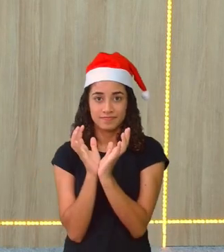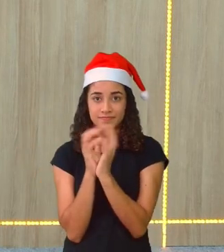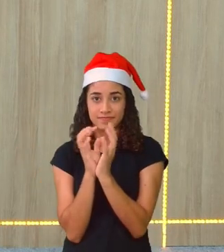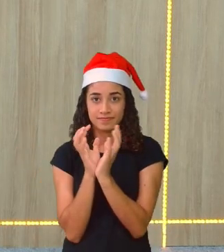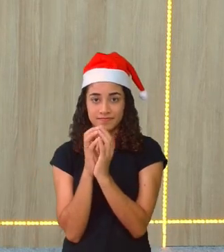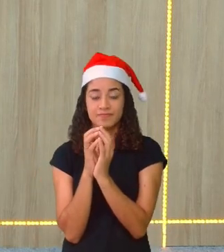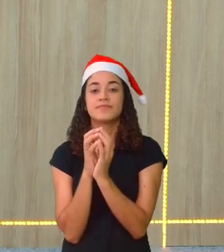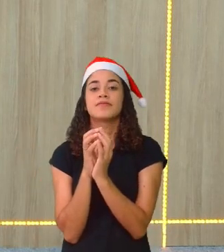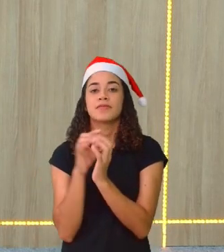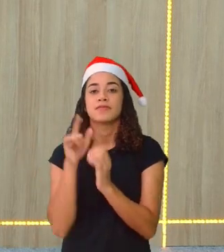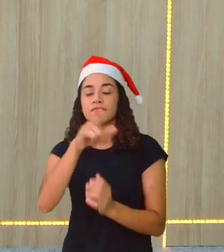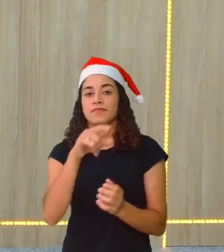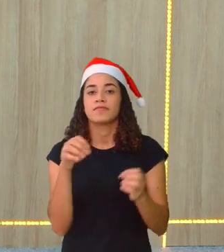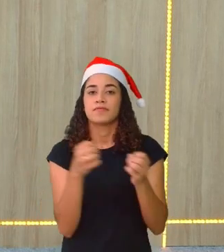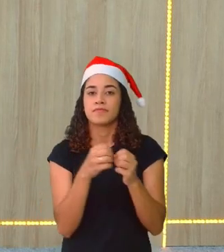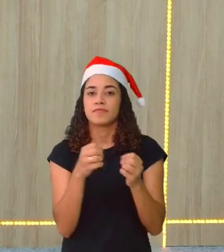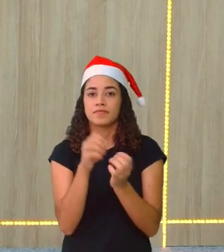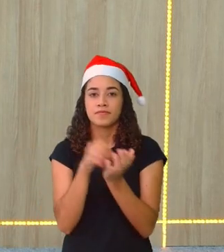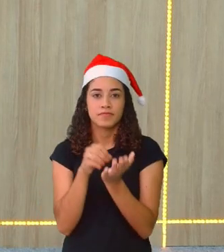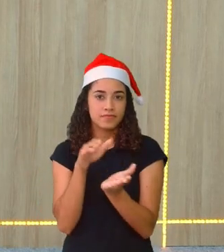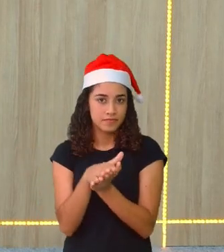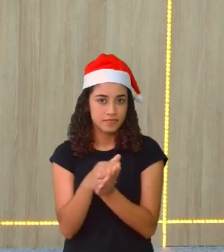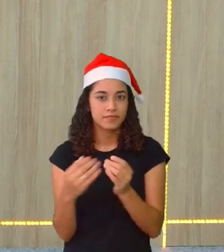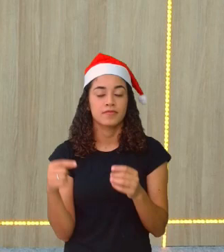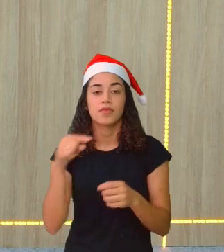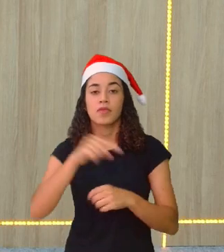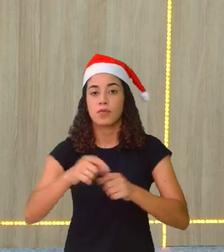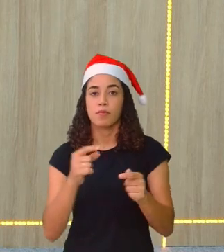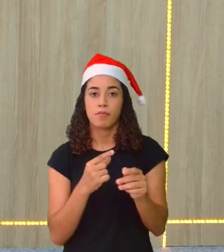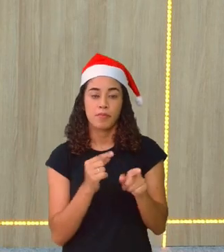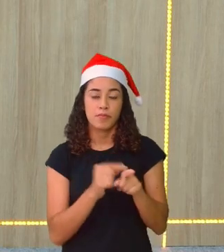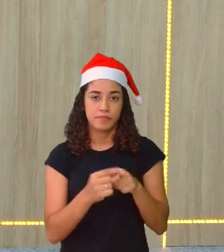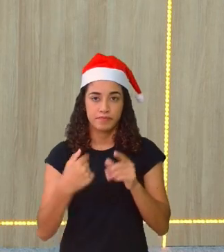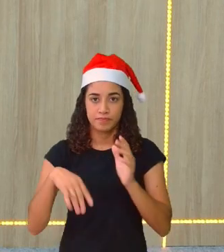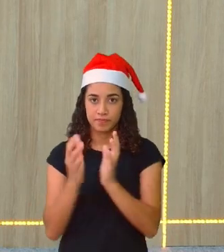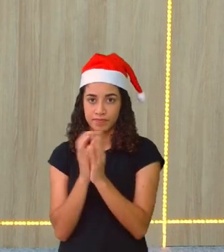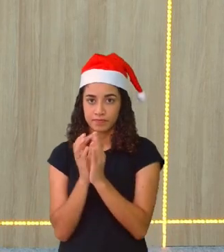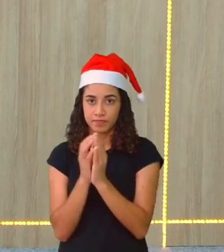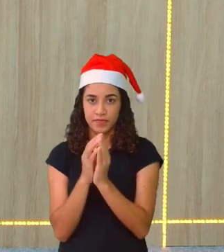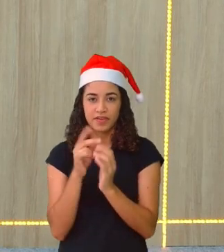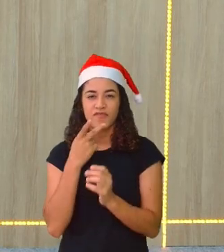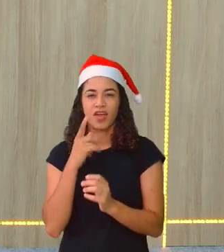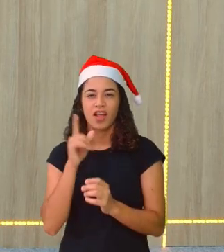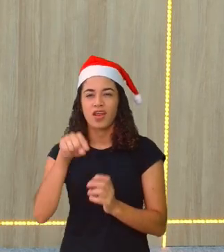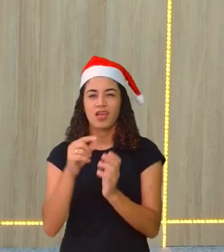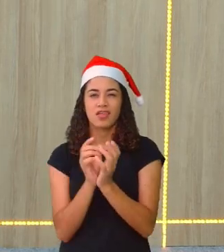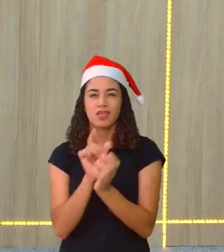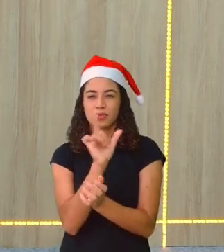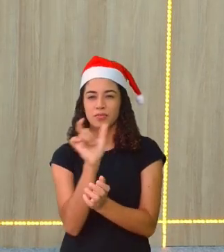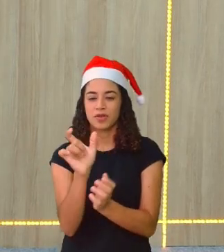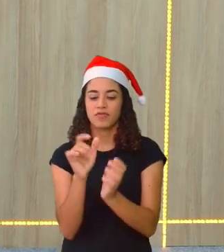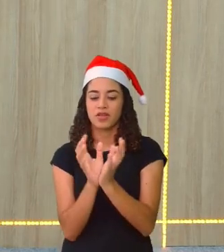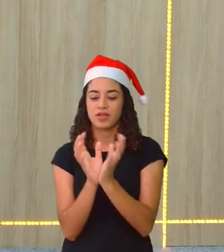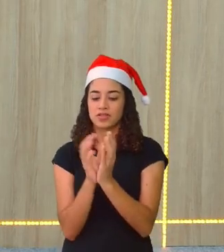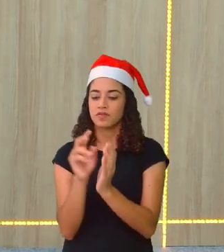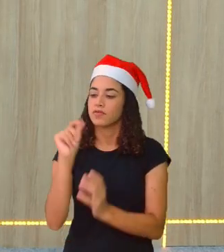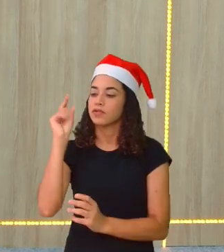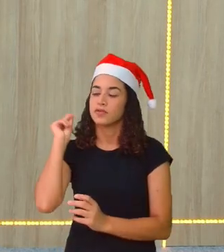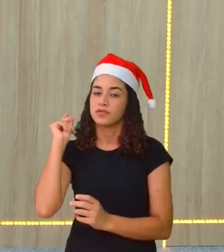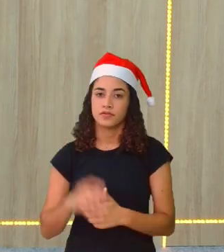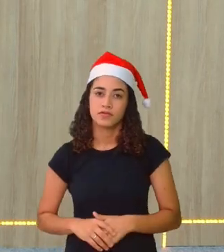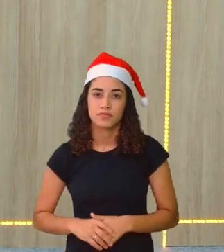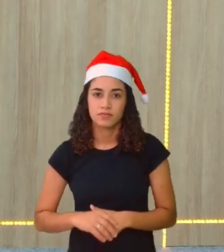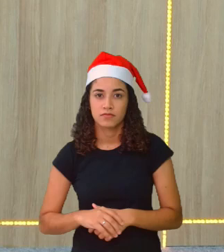do Marco Zero, na região do bairro do Recife, né? Ali é o que a gente chama de Recife Antigo, certo? Ô, professor, então, diga